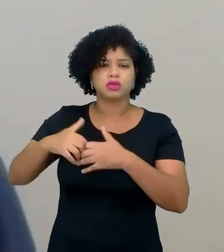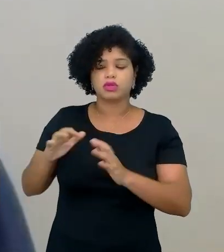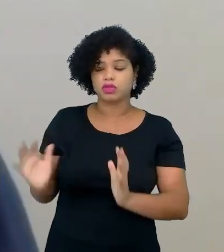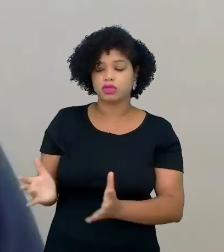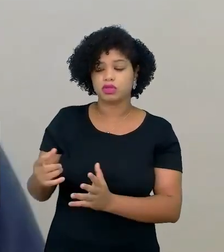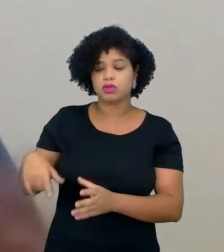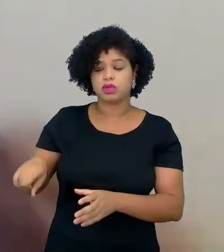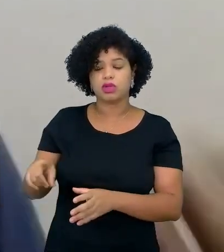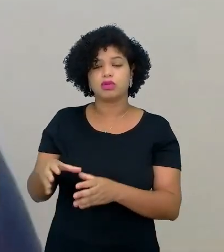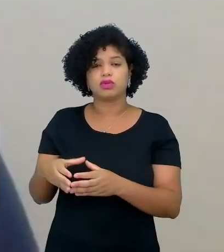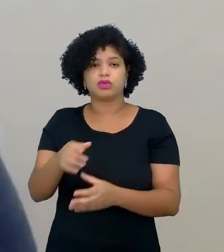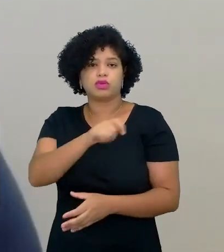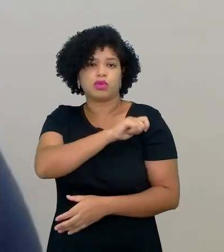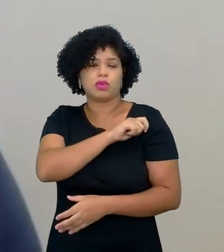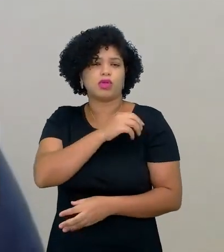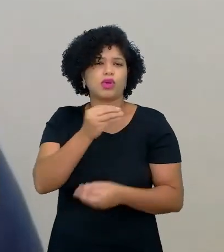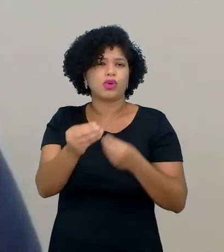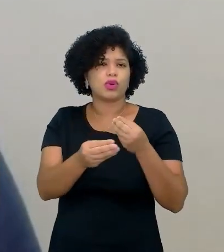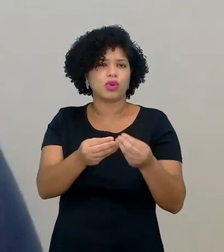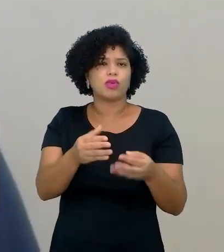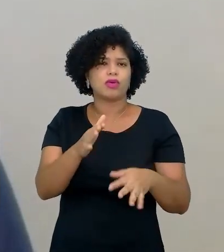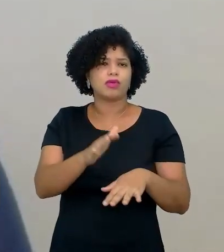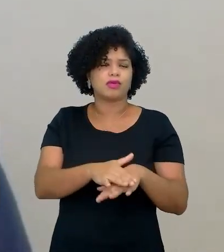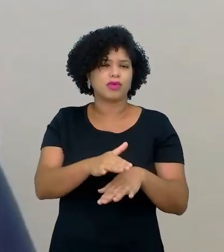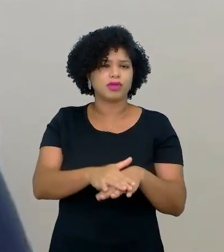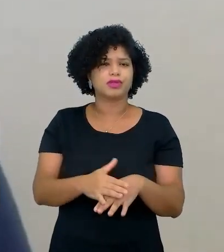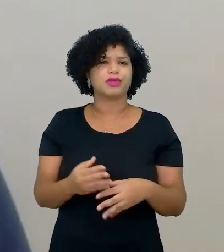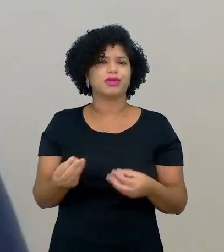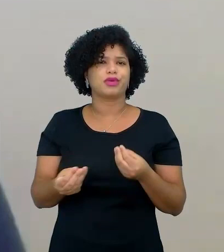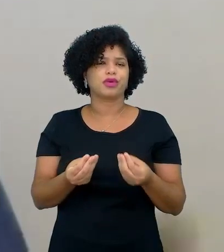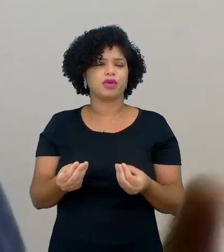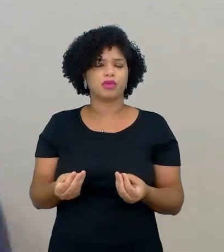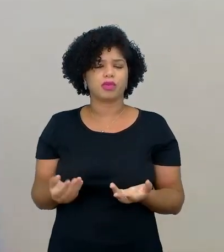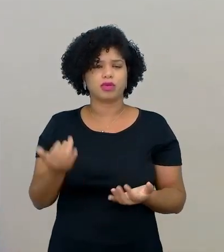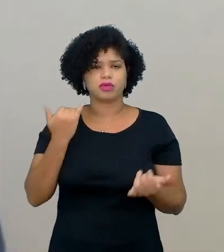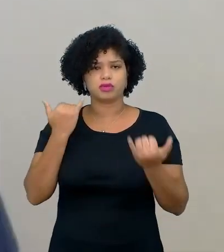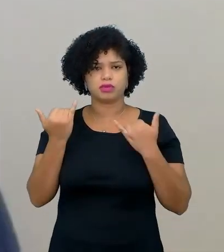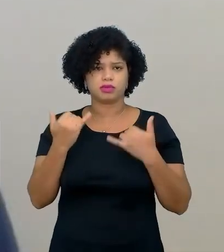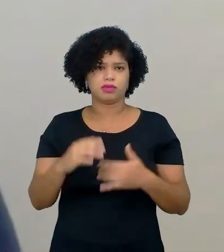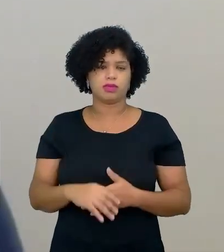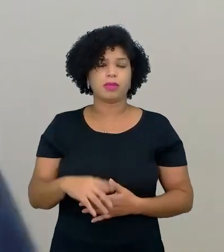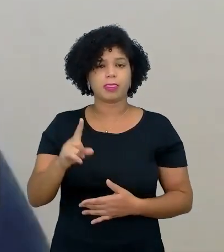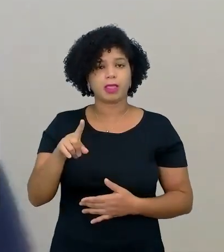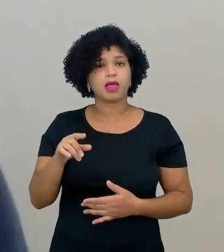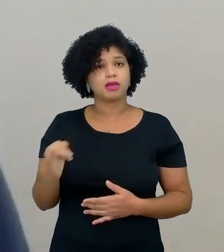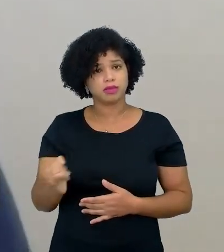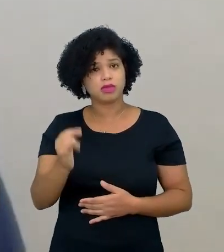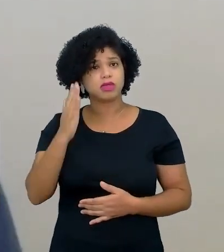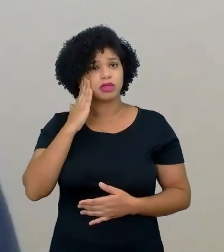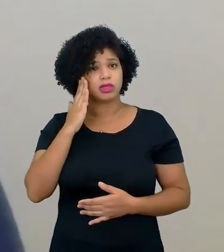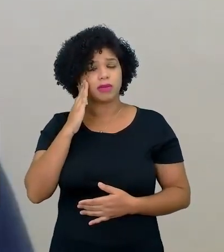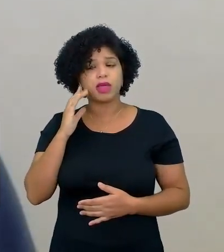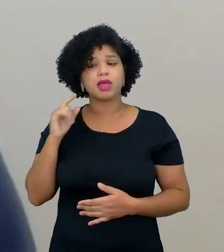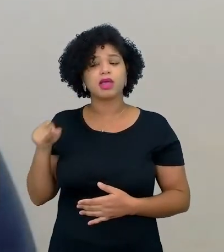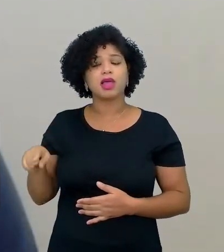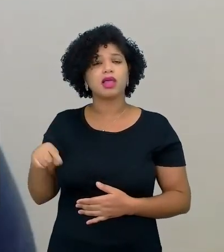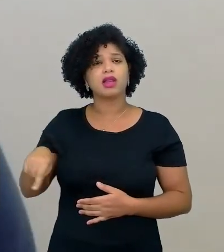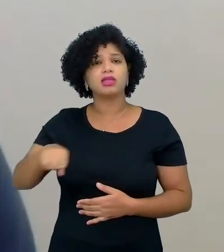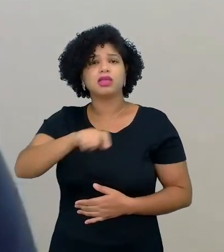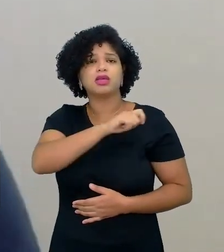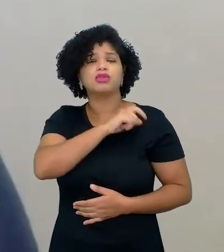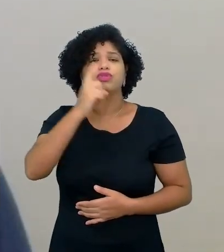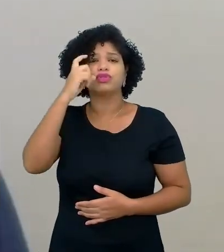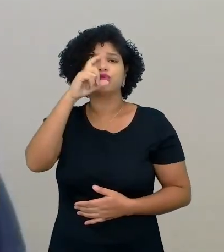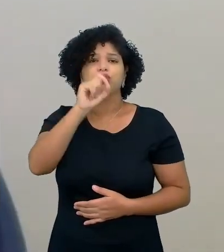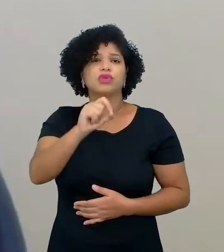a respeito de como trabalhar, de como levantar esses conhecimentos. É muito importante saber quais são as dificuldades que esse meu aluno